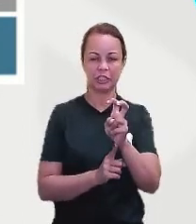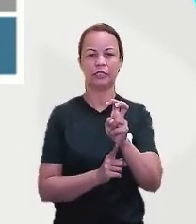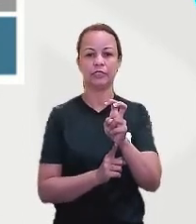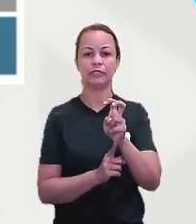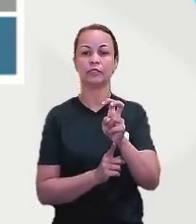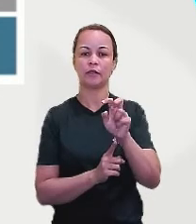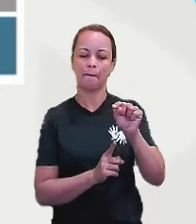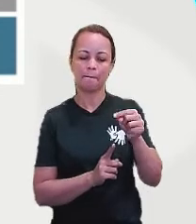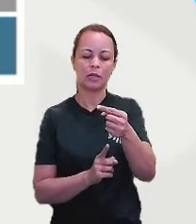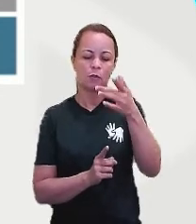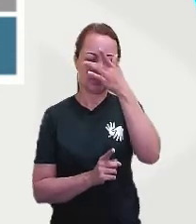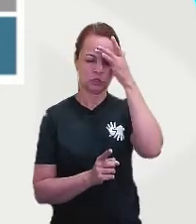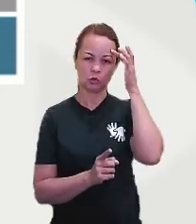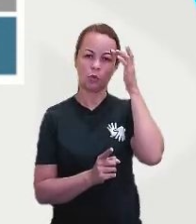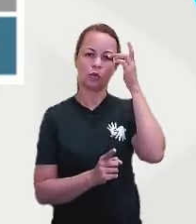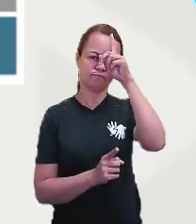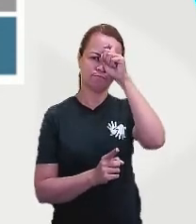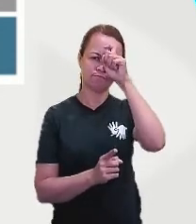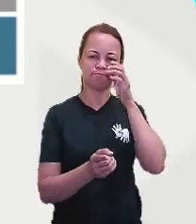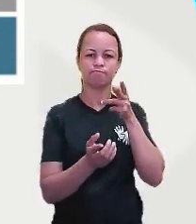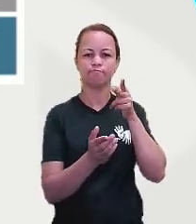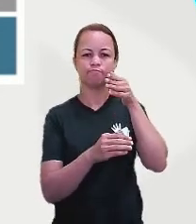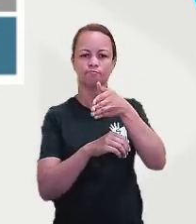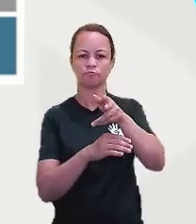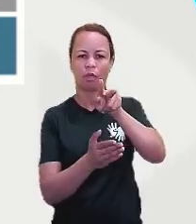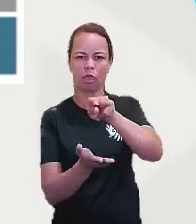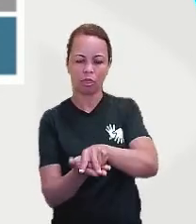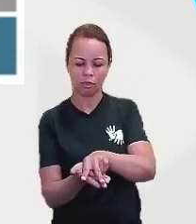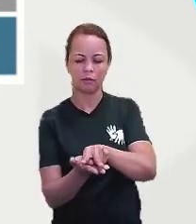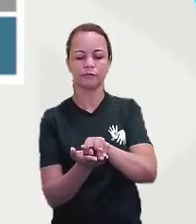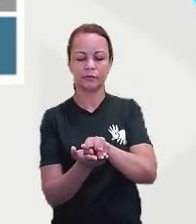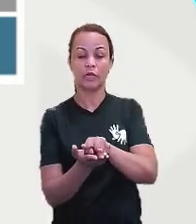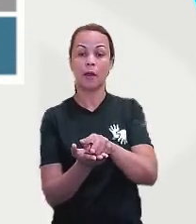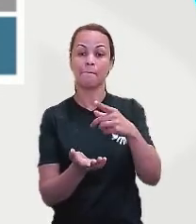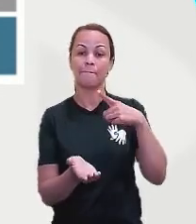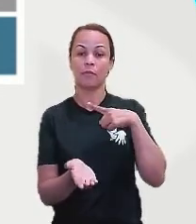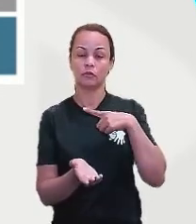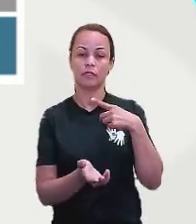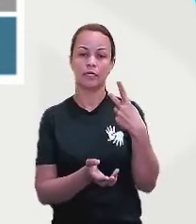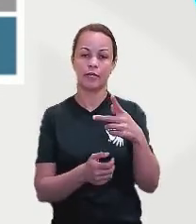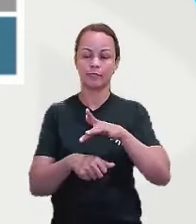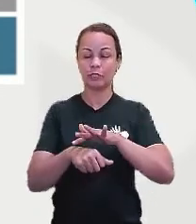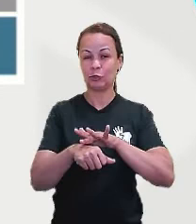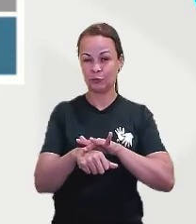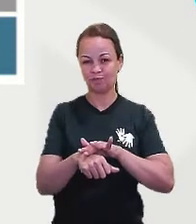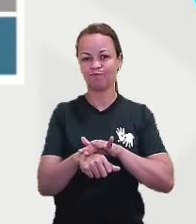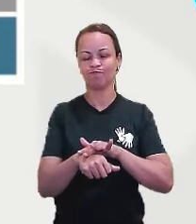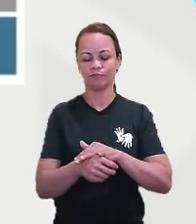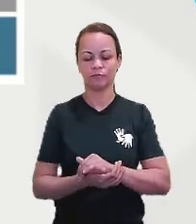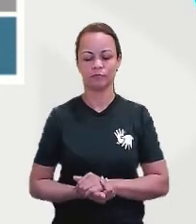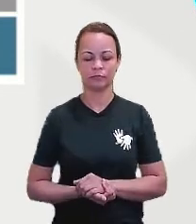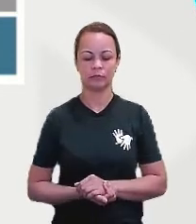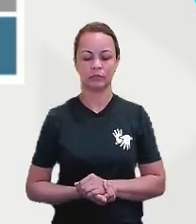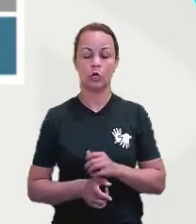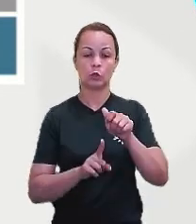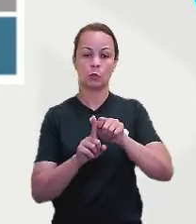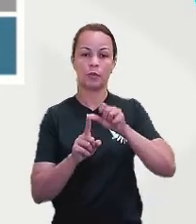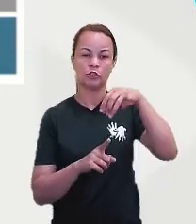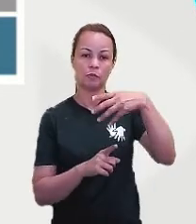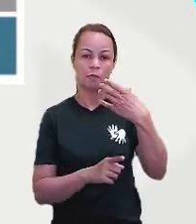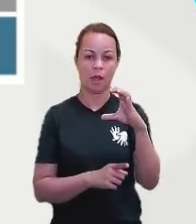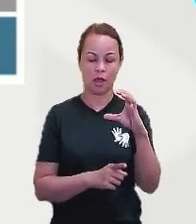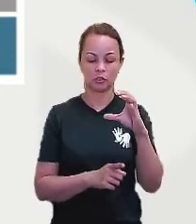internadas no hospital, né, por terem essas doenças aí. Em março, 8